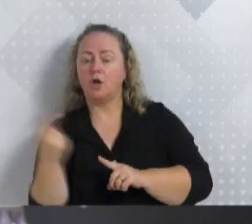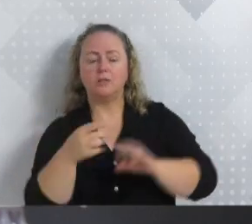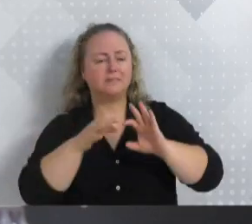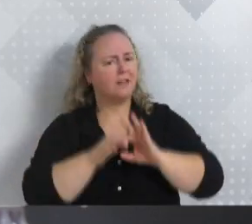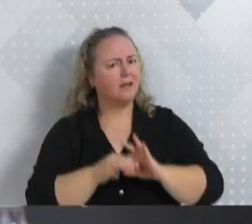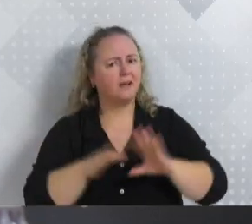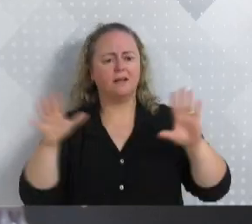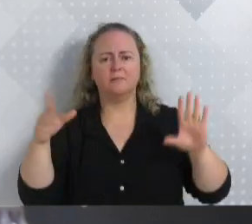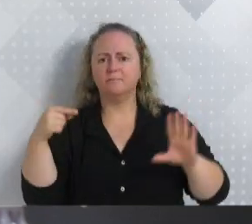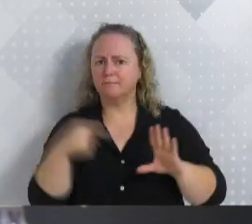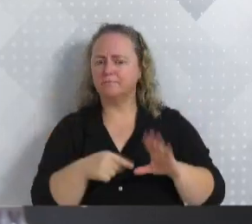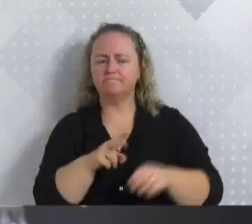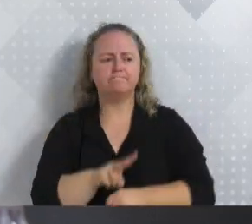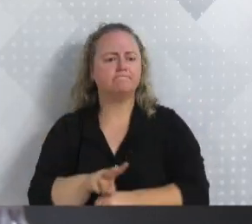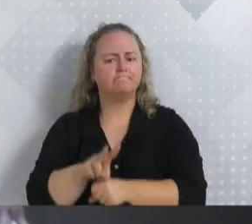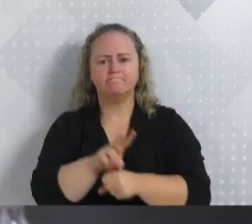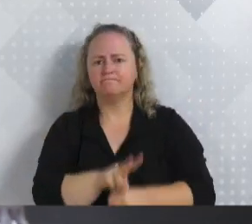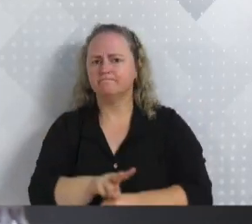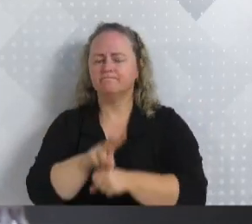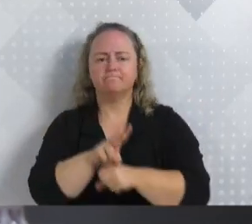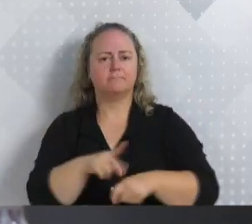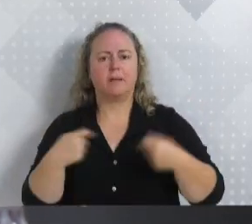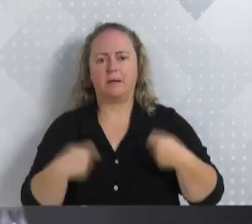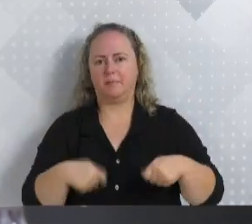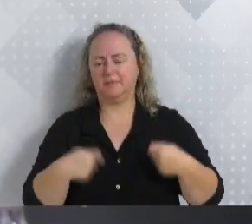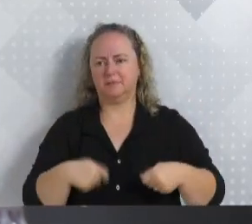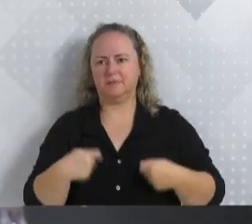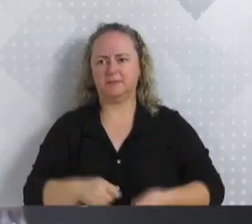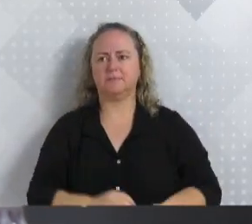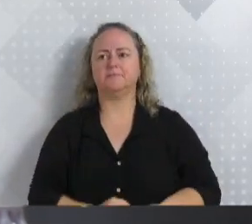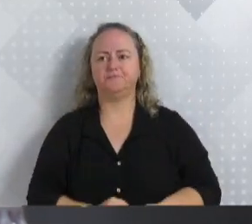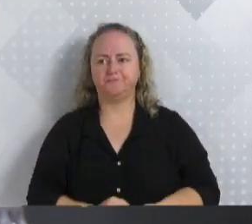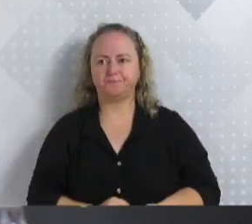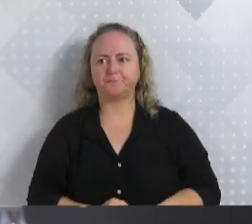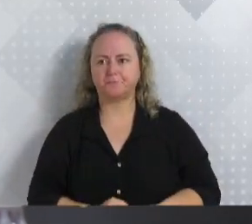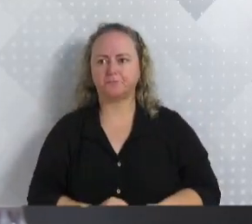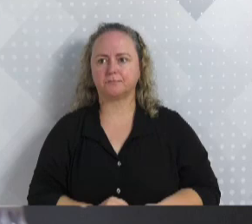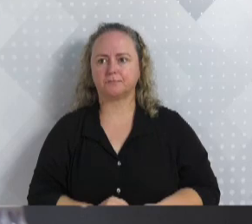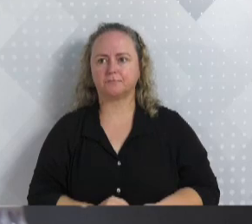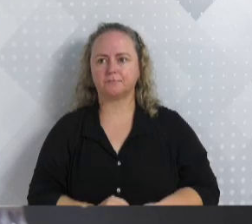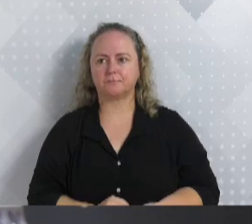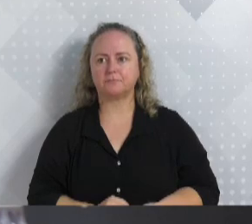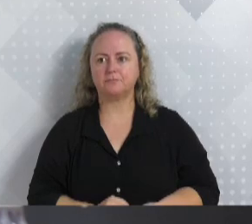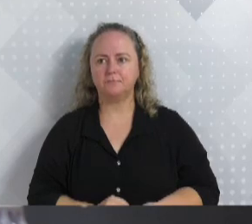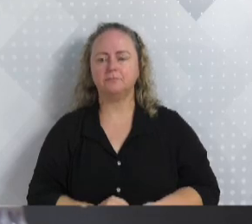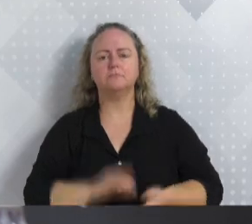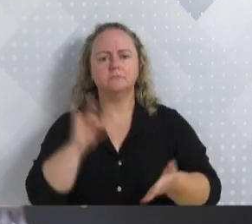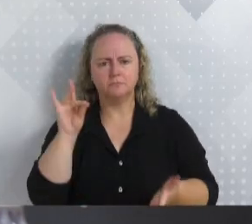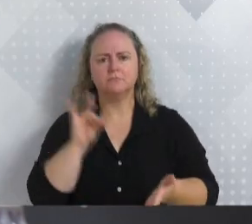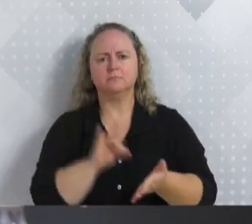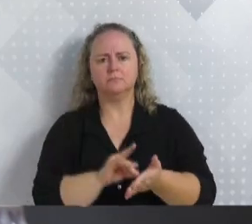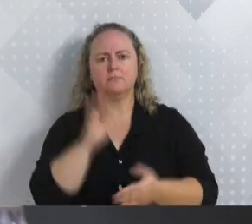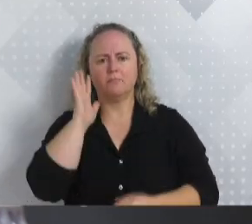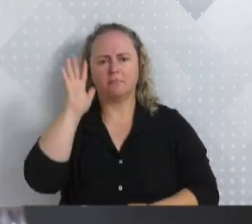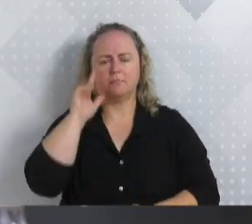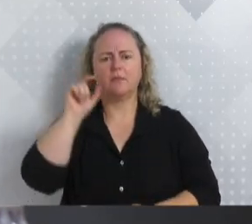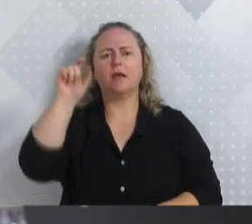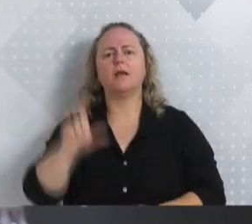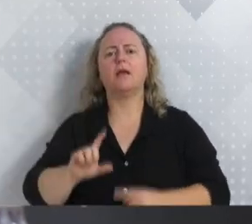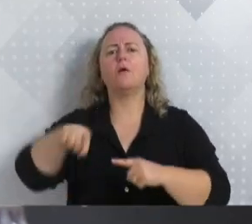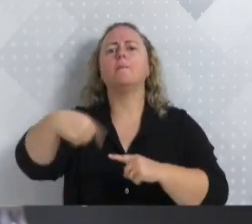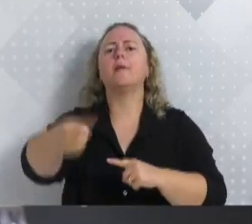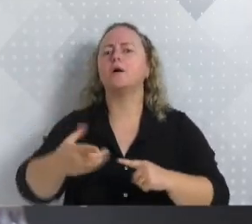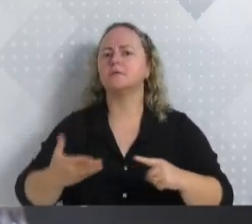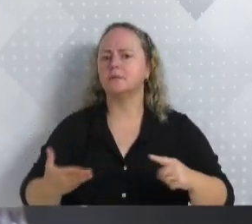requer eterna vigilância, eu não canso de dizer isso, senhores vereadores. E deixo aqui para reflexão, quem será o